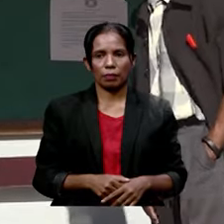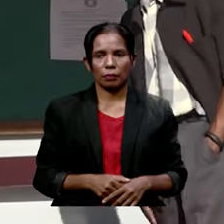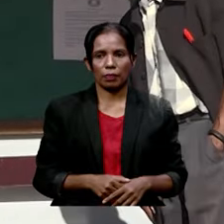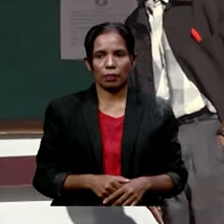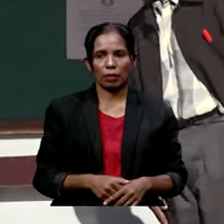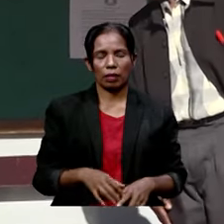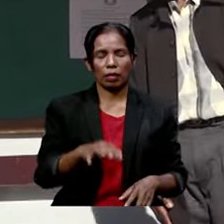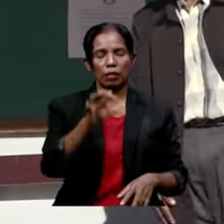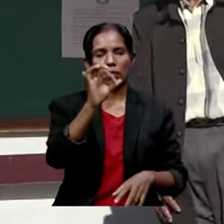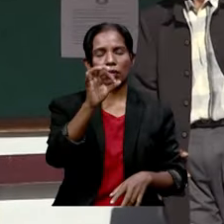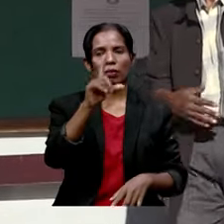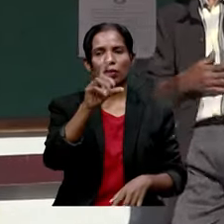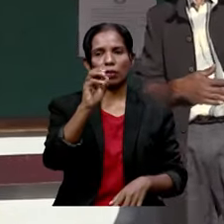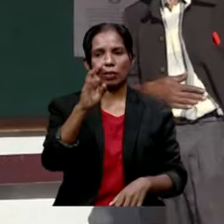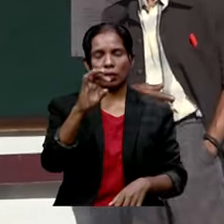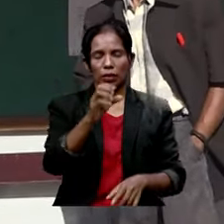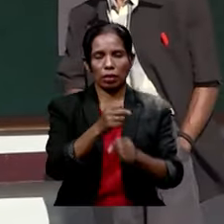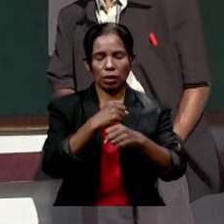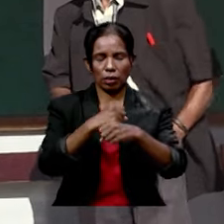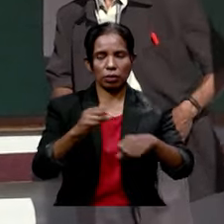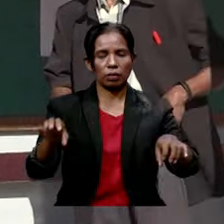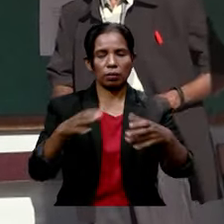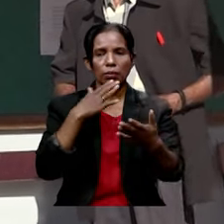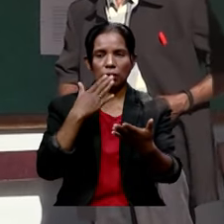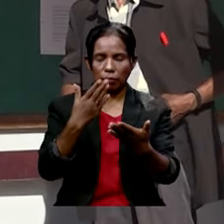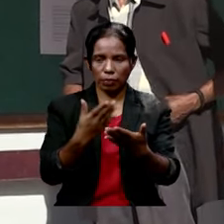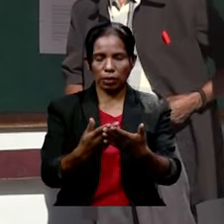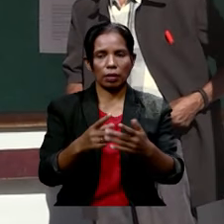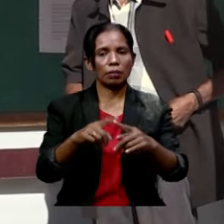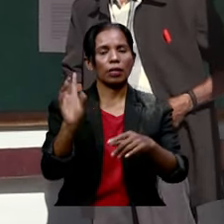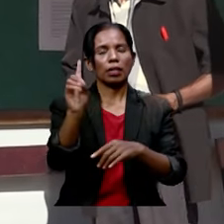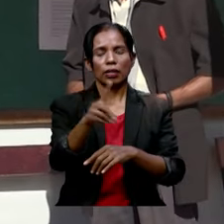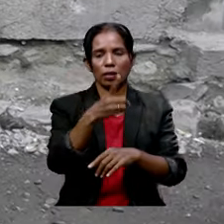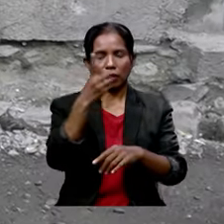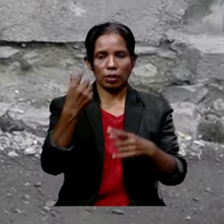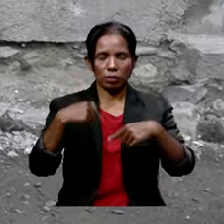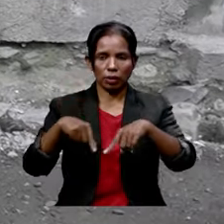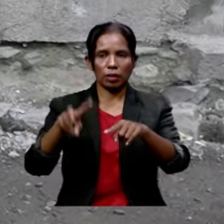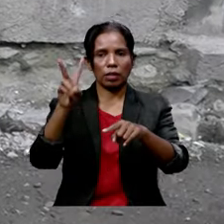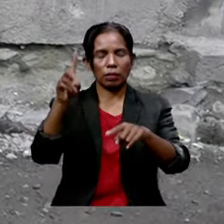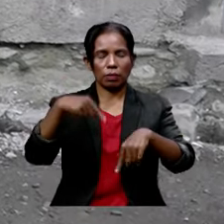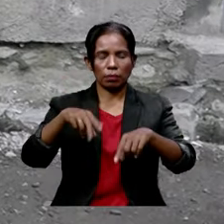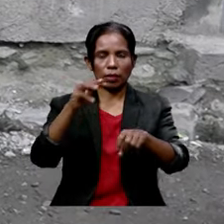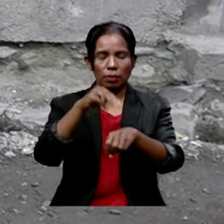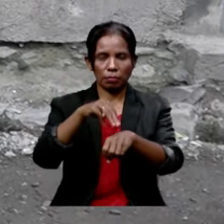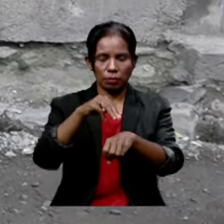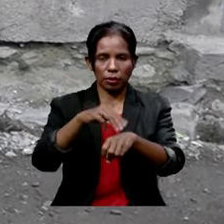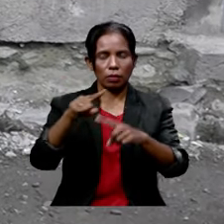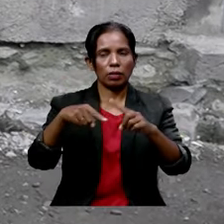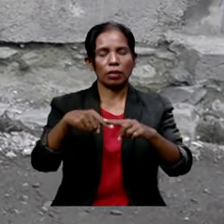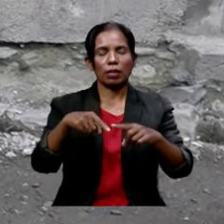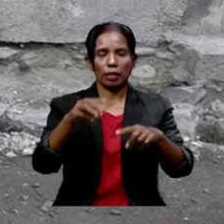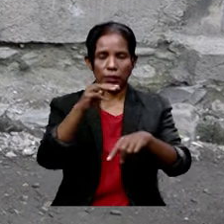Florinda ho Deogracio halau sirenia kenar diario niang normal, dadersan sirenen rua ba misa, wenhira sai